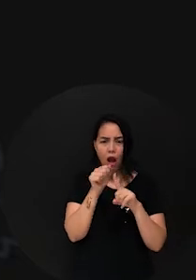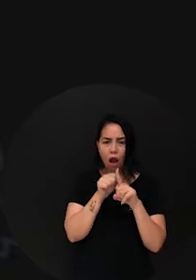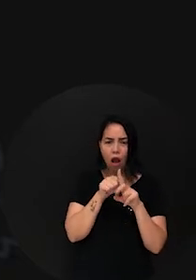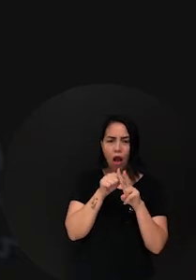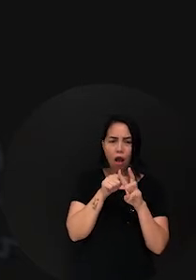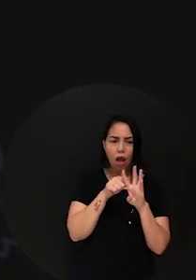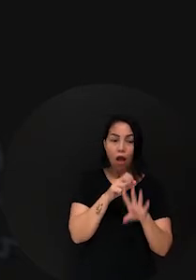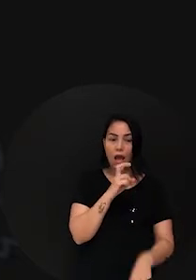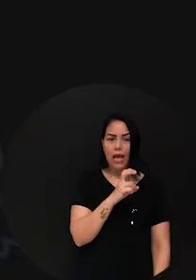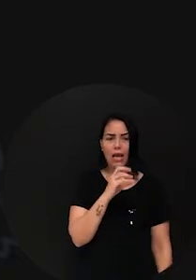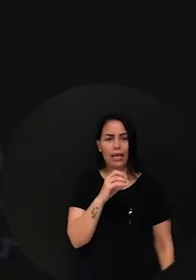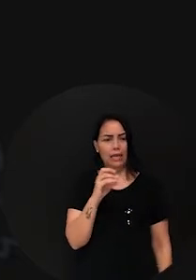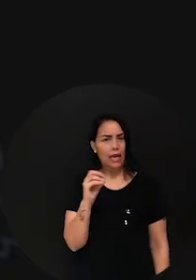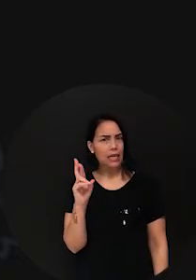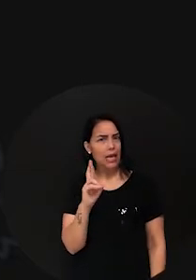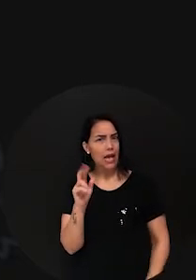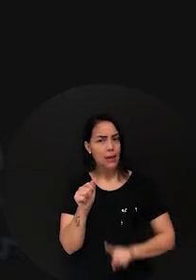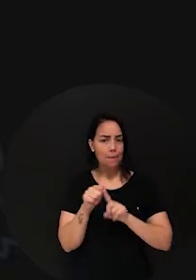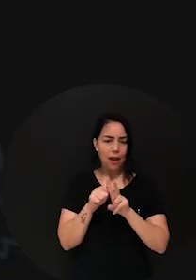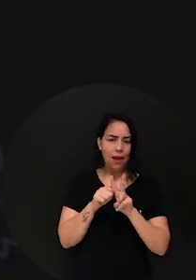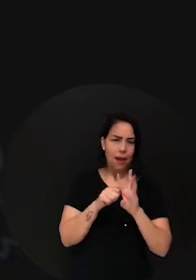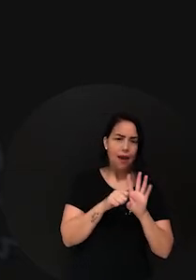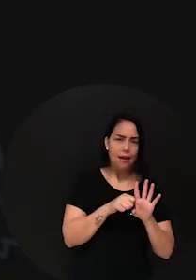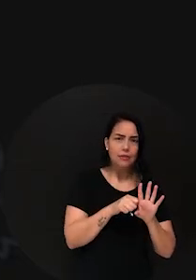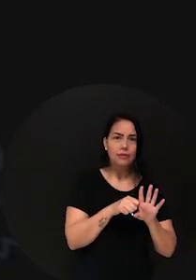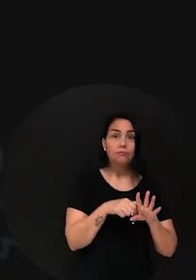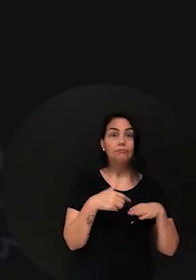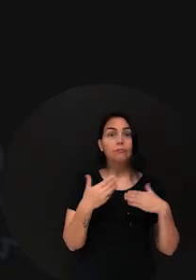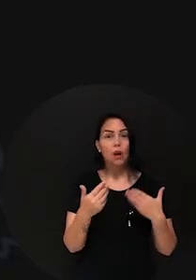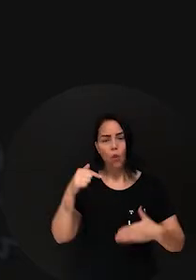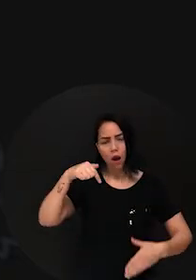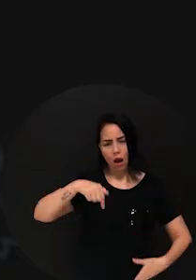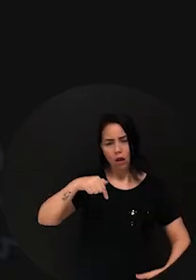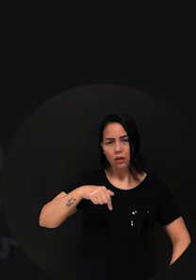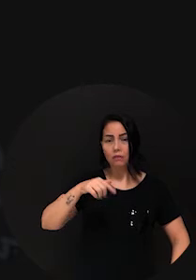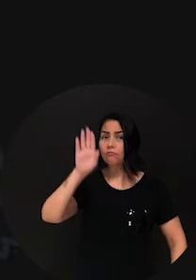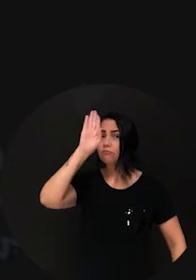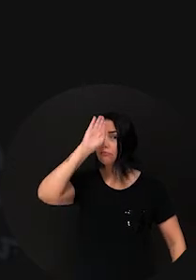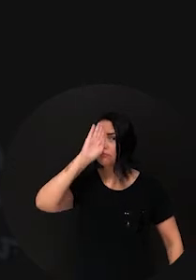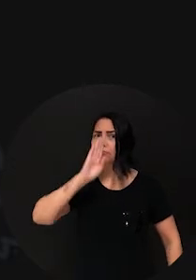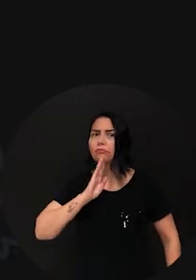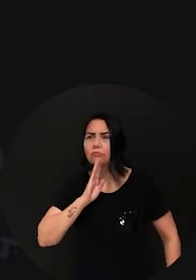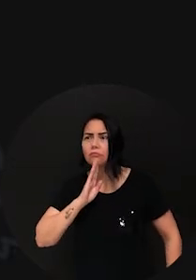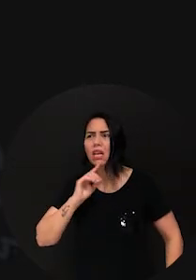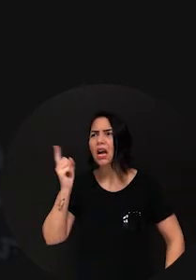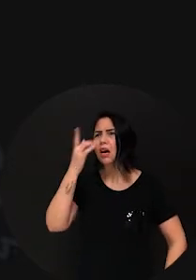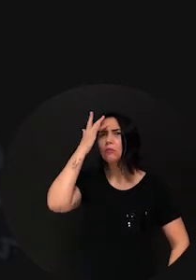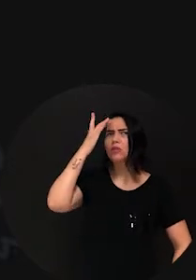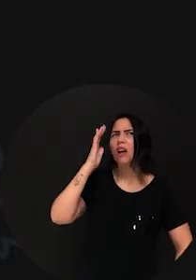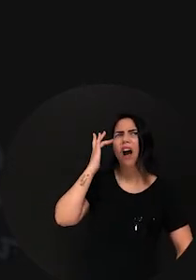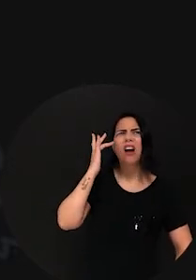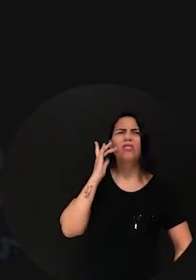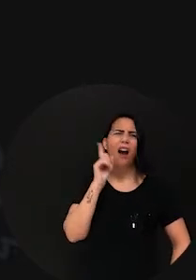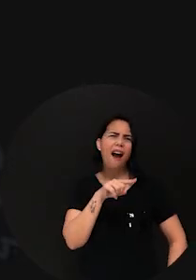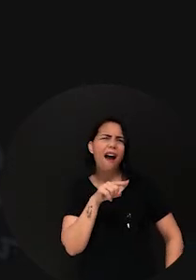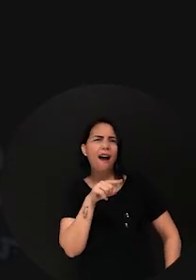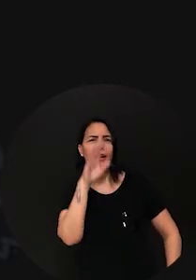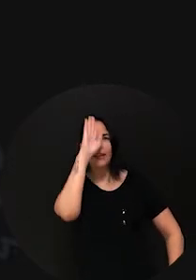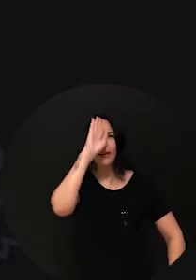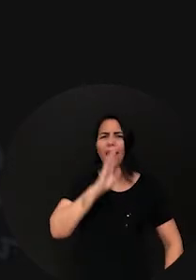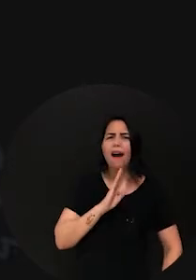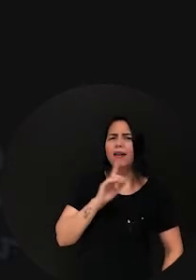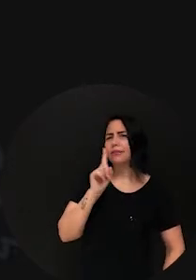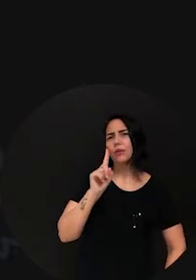no MPT, então, é muito legal a gente lembrar disso, porque tem gente que acha que porque é de graça, não é tão bom, ou não